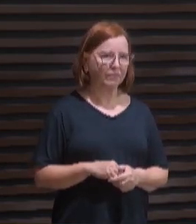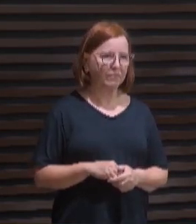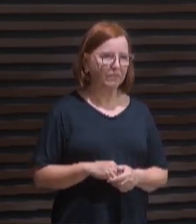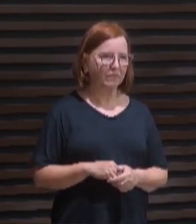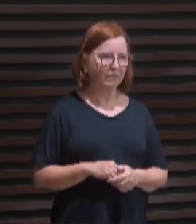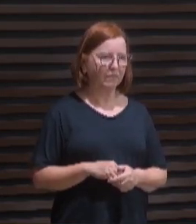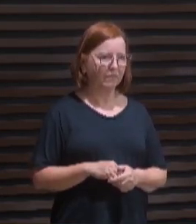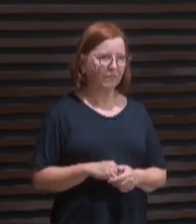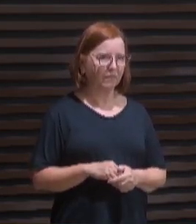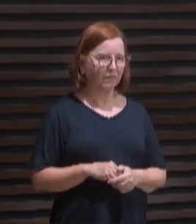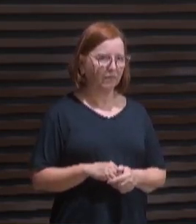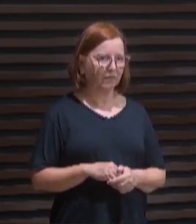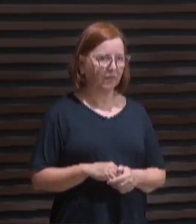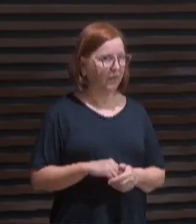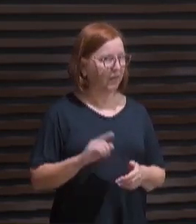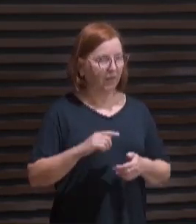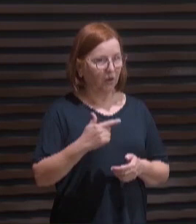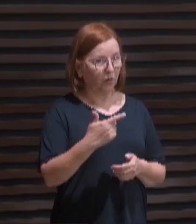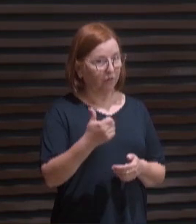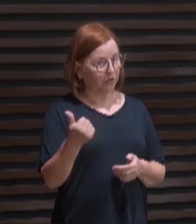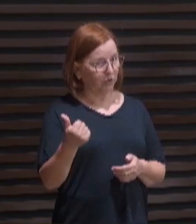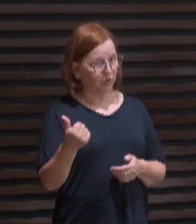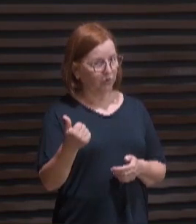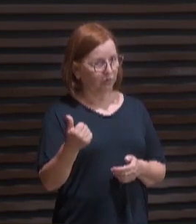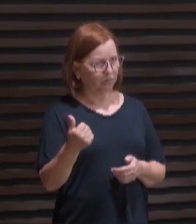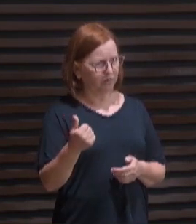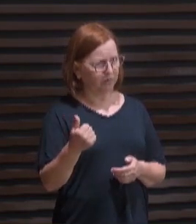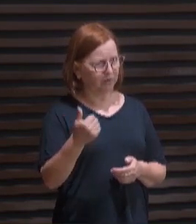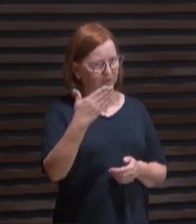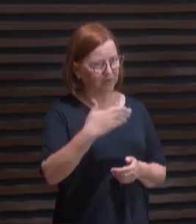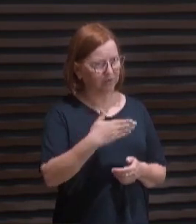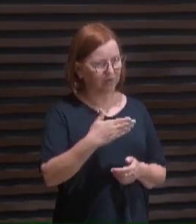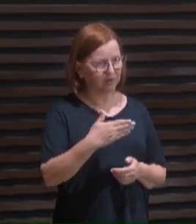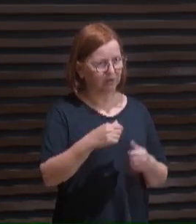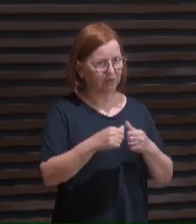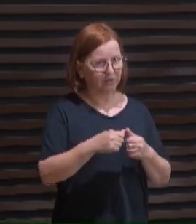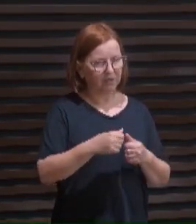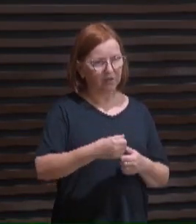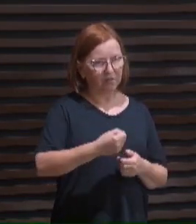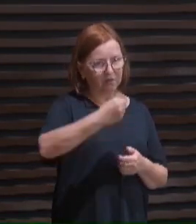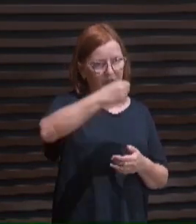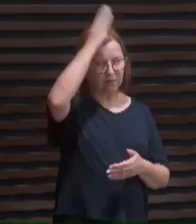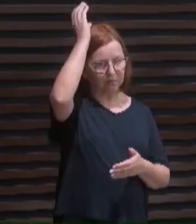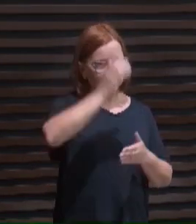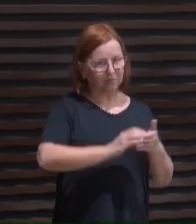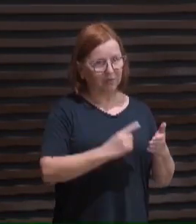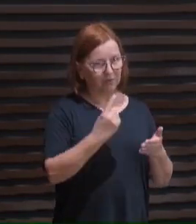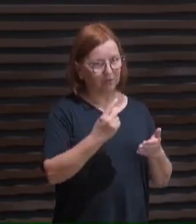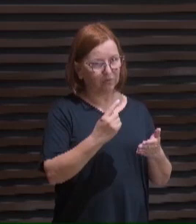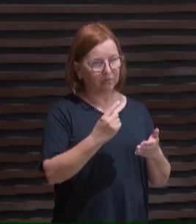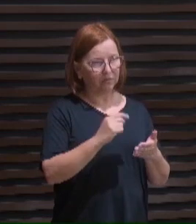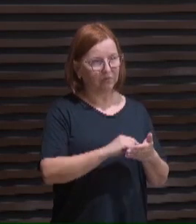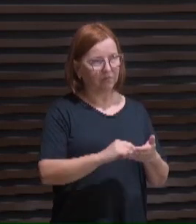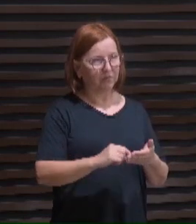Não são as 21 características de Romanos, capítulo 1, 29, 30,